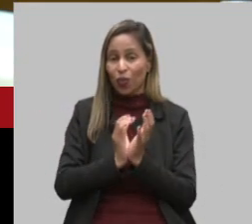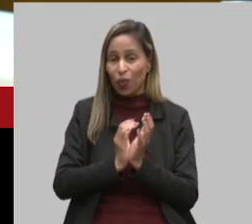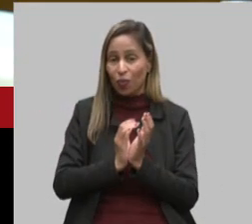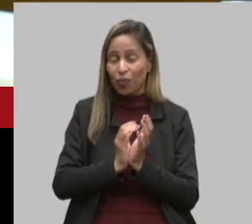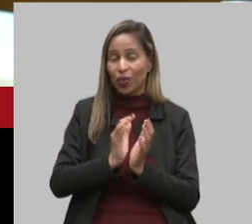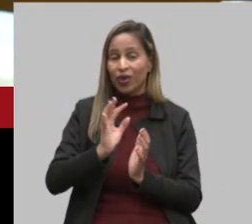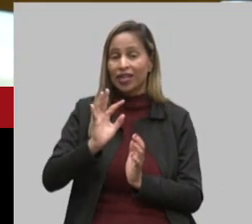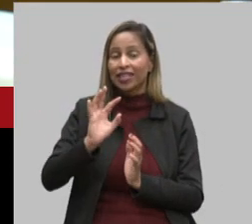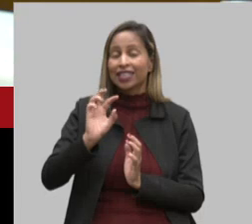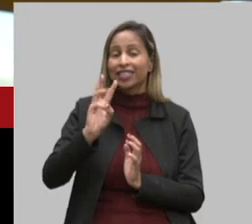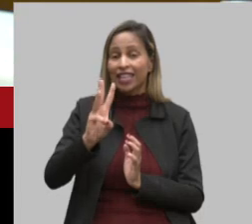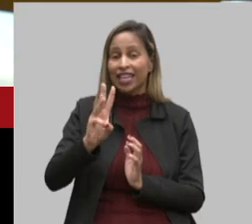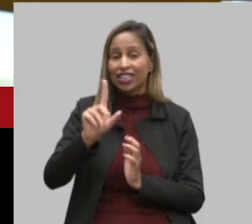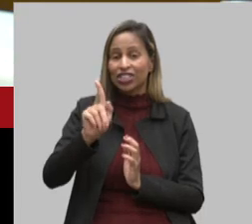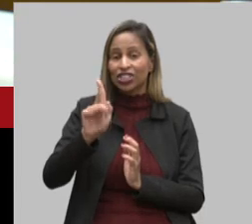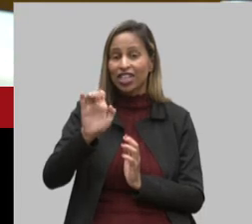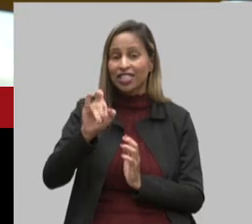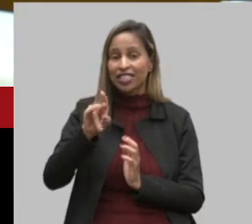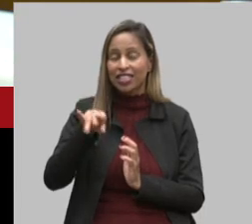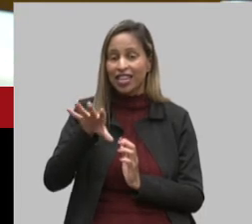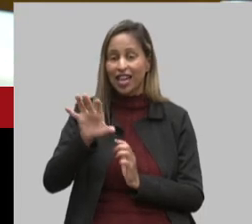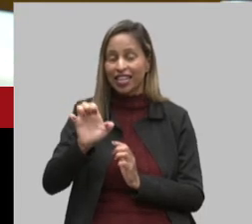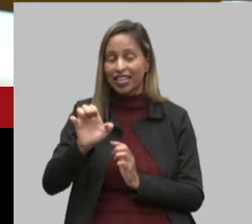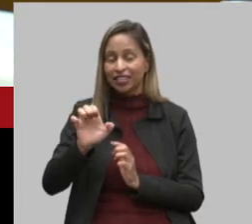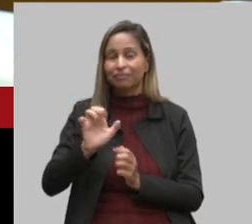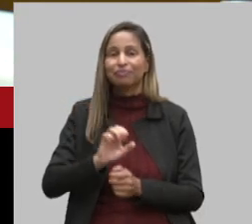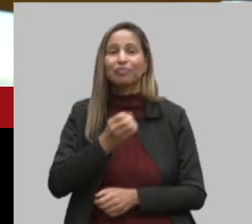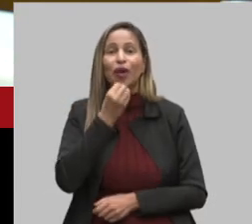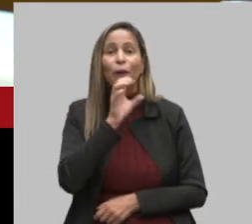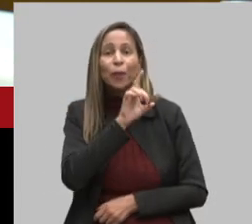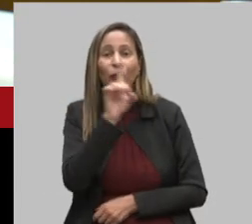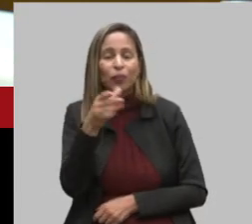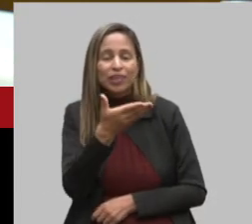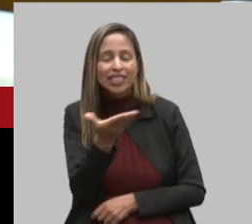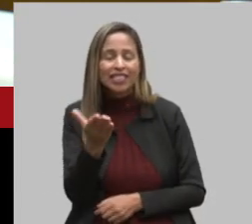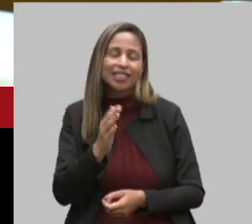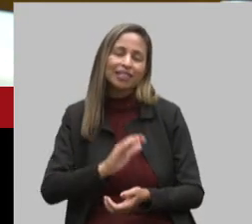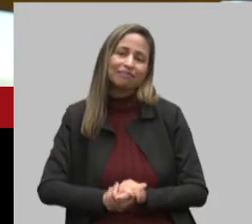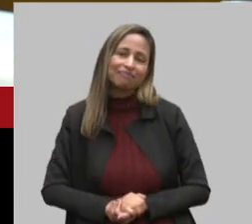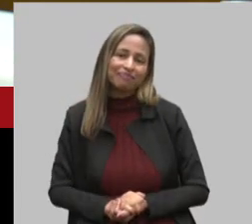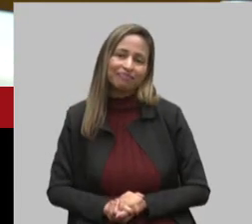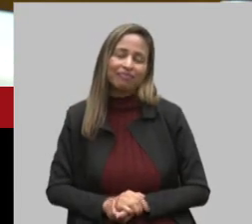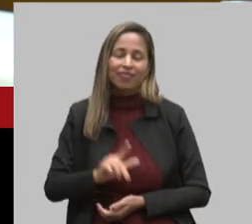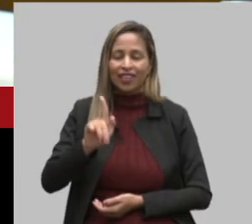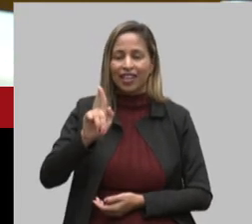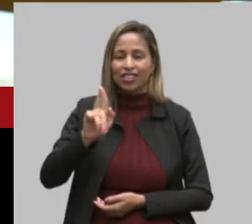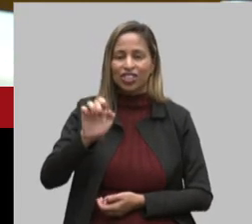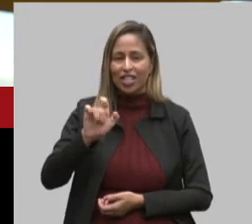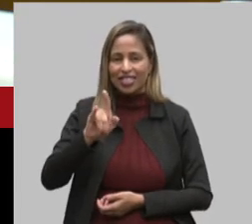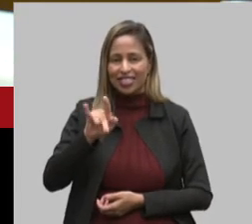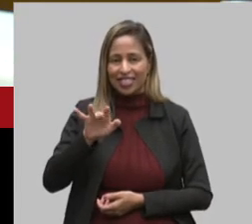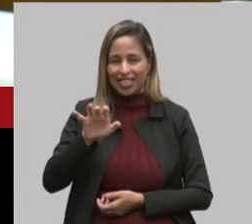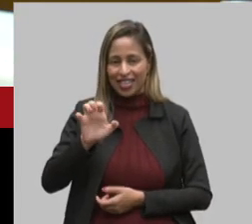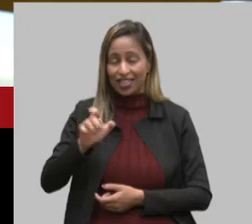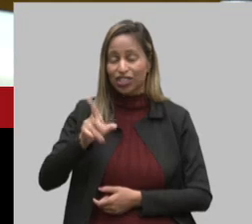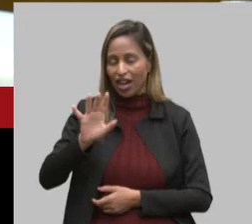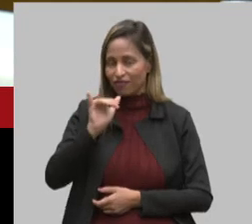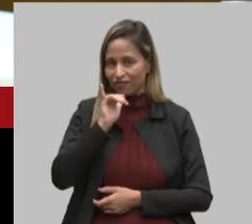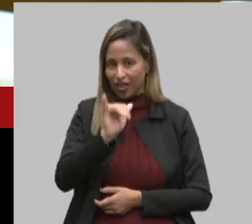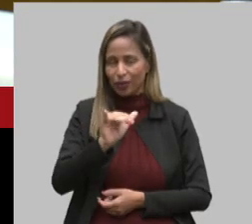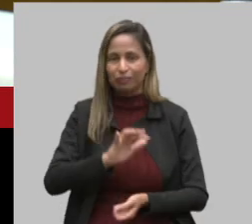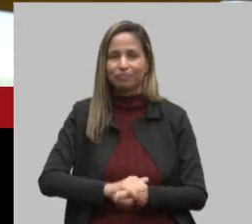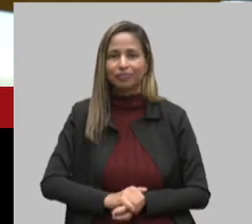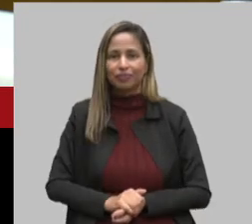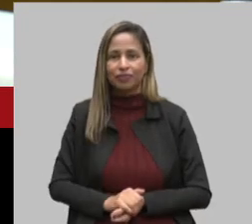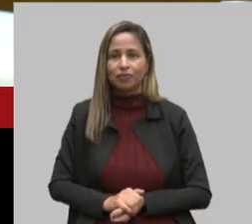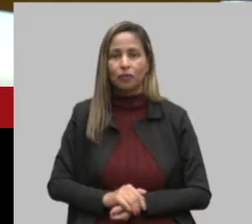jeisiane Alves dos Reis Bom dia a todos meu nome é Jean né como já foi dito anteriormente mas me chamam